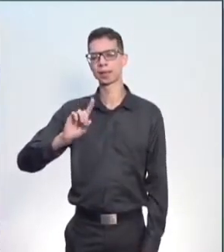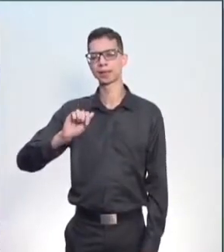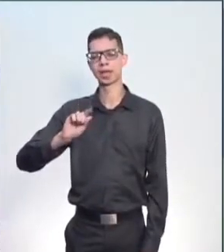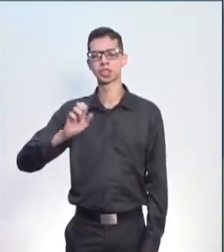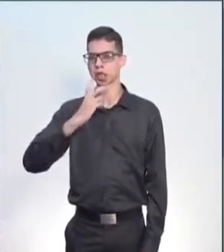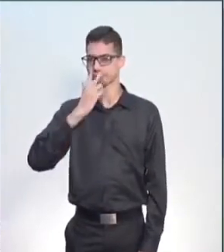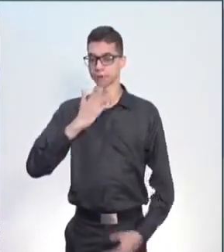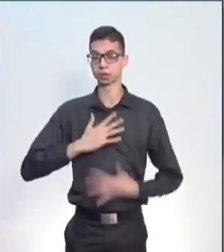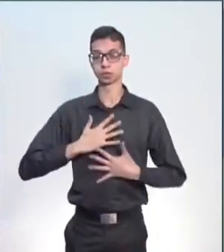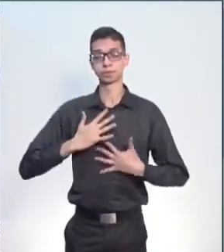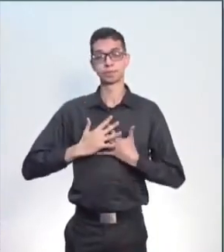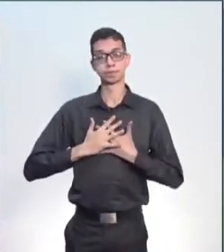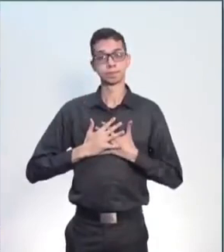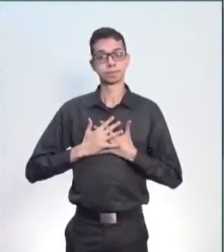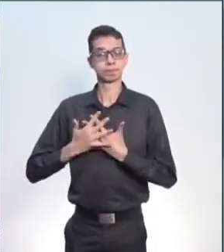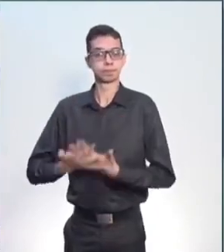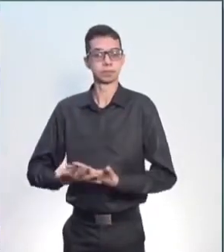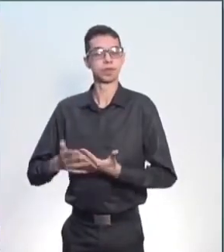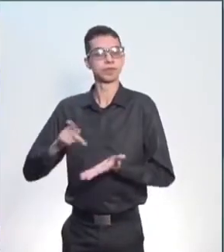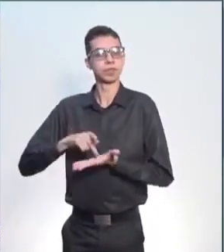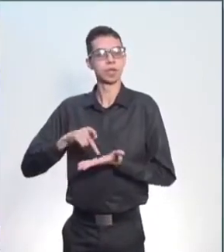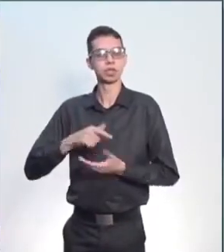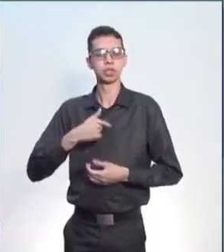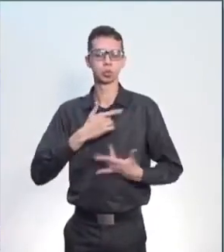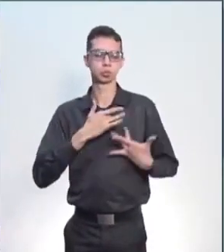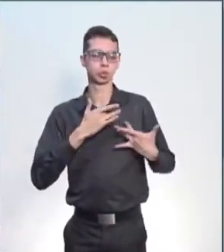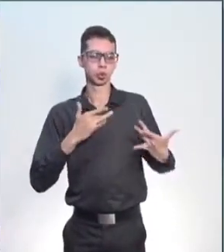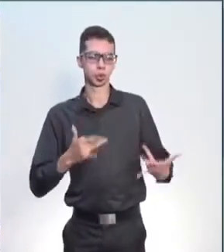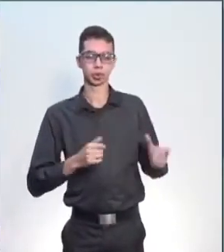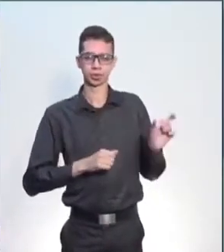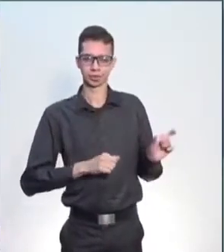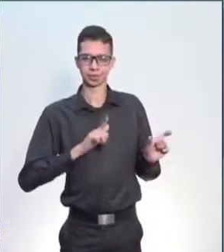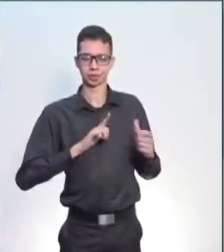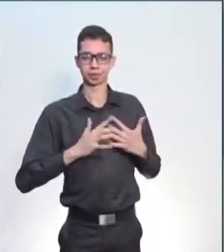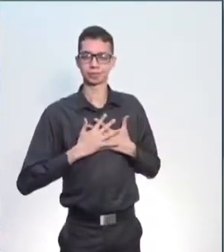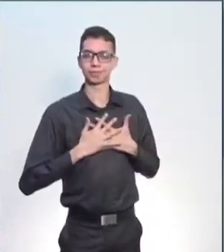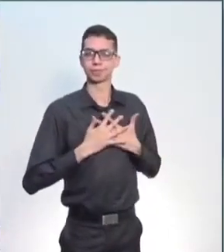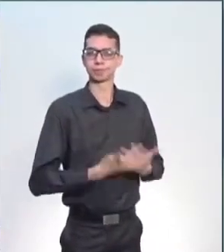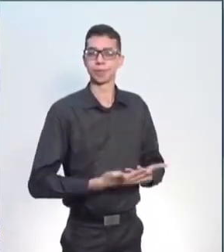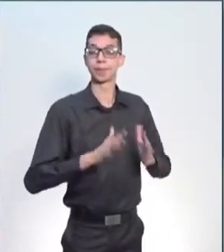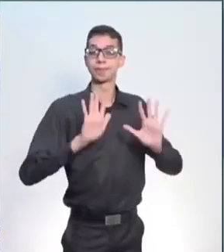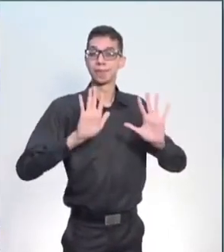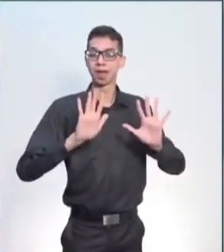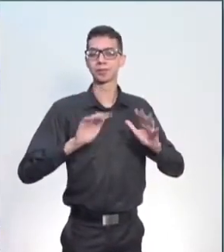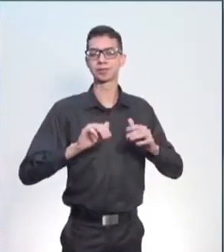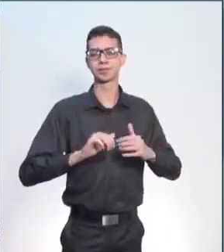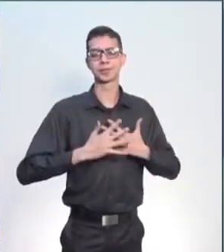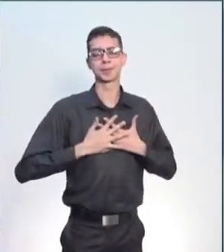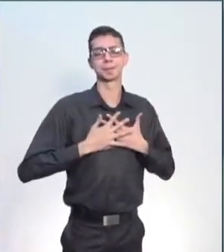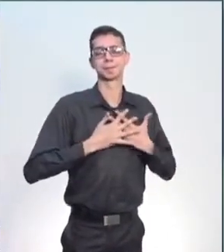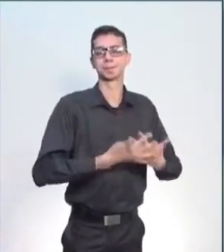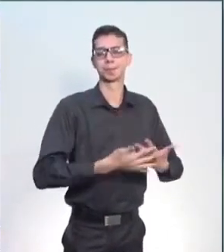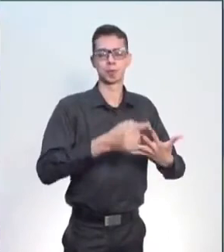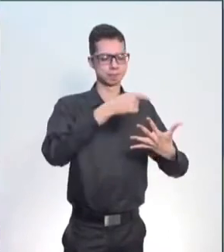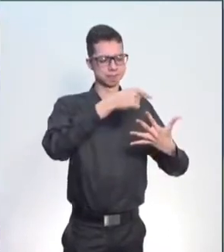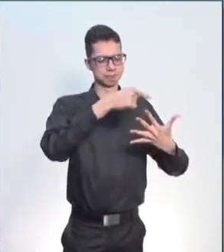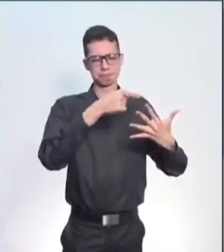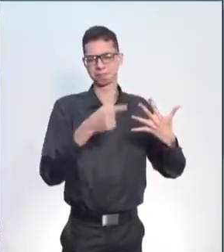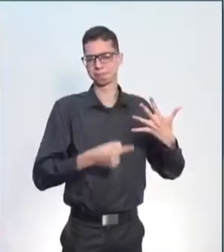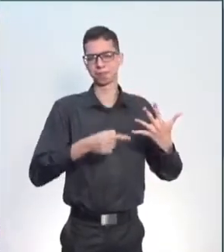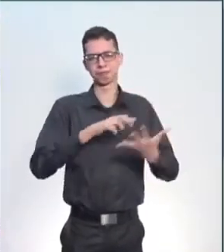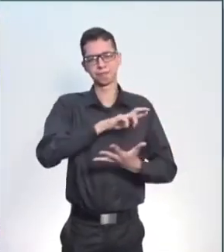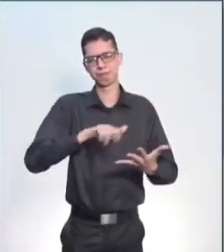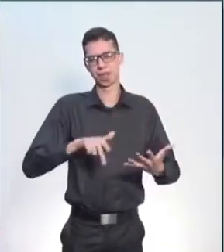com o próximo, né? Mas aqui nós vamos destacar um pouco mais a ideia política